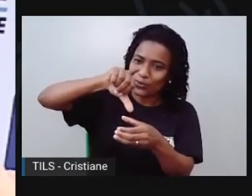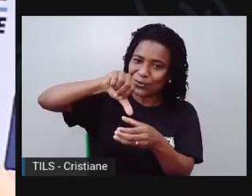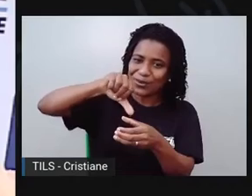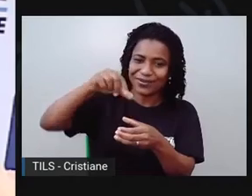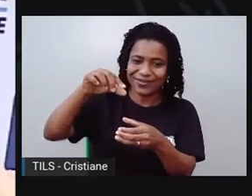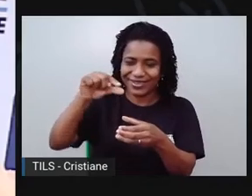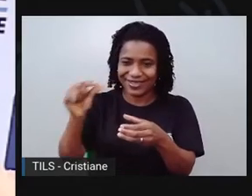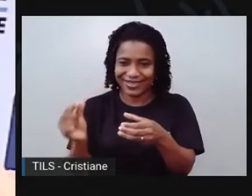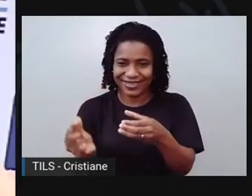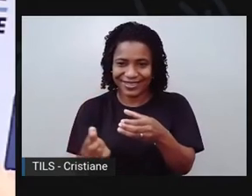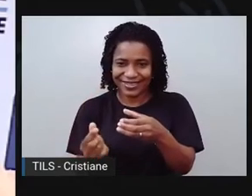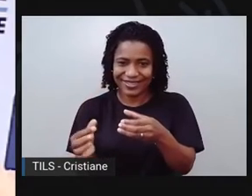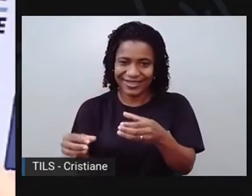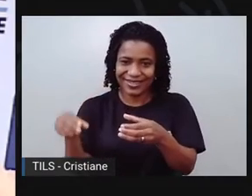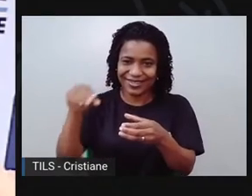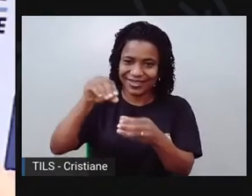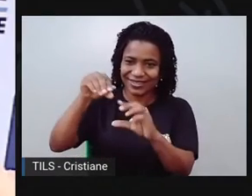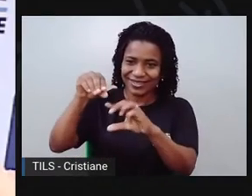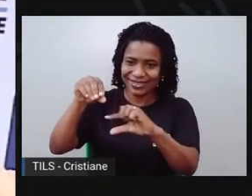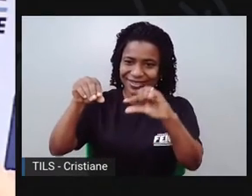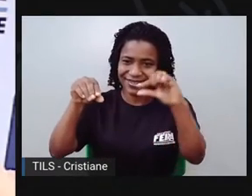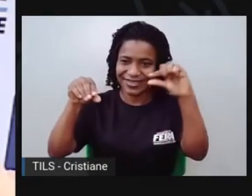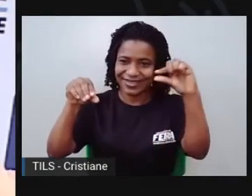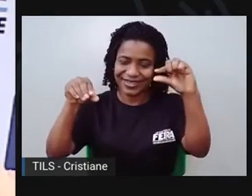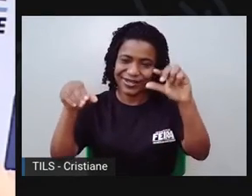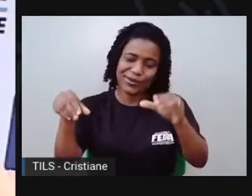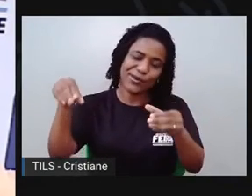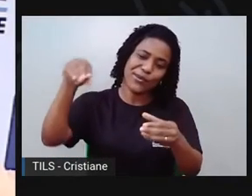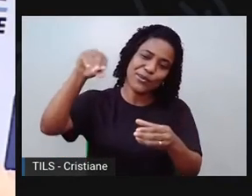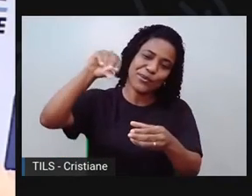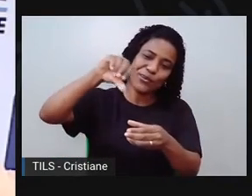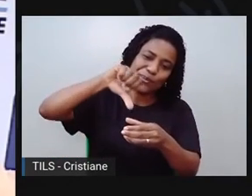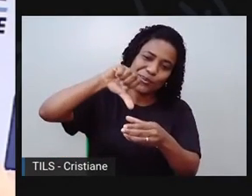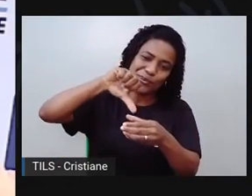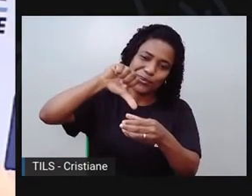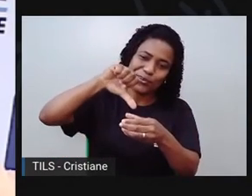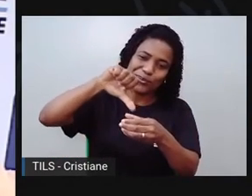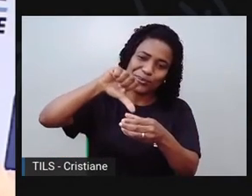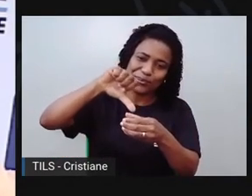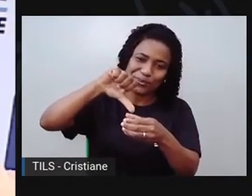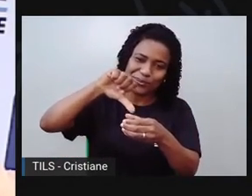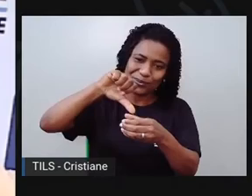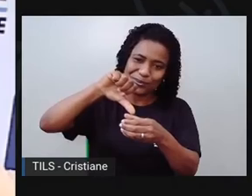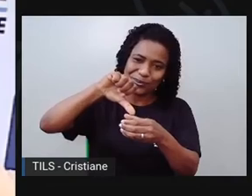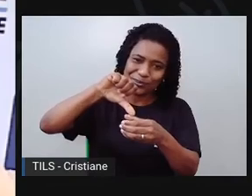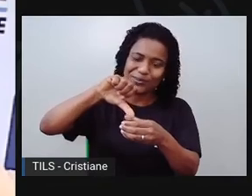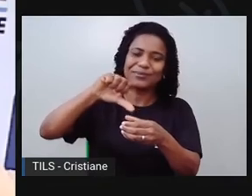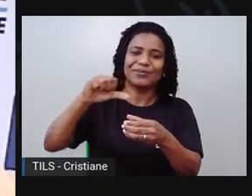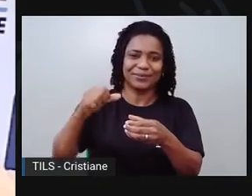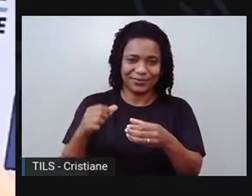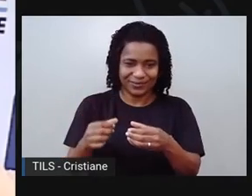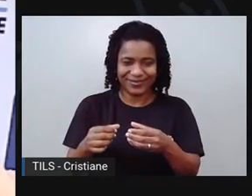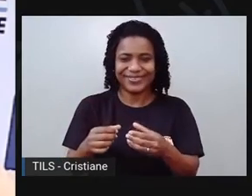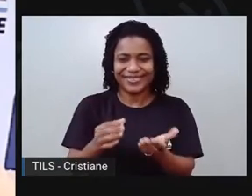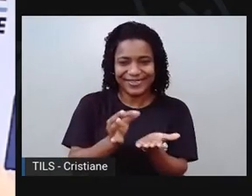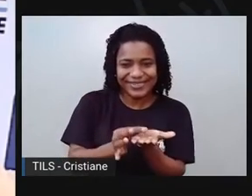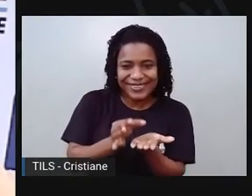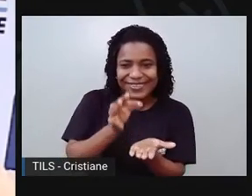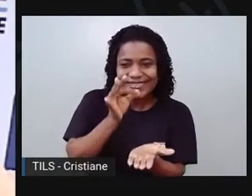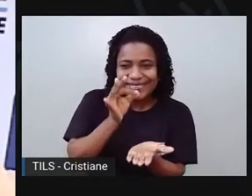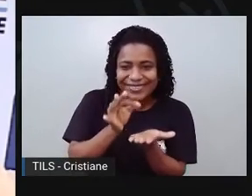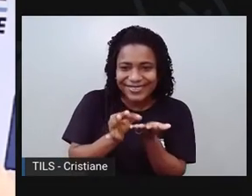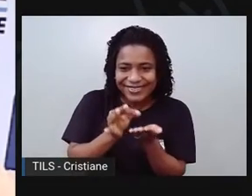a alcinha e ele tem a outra asinha aqui, ó, para poder a água despejar na xícara. Isso